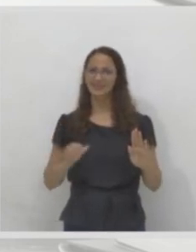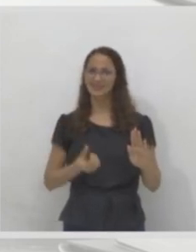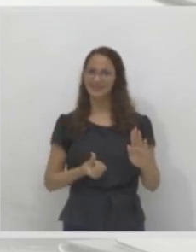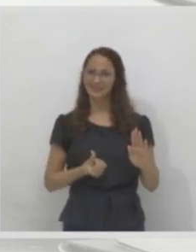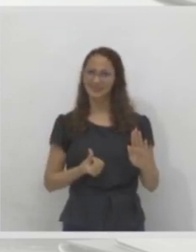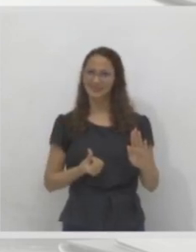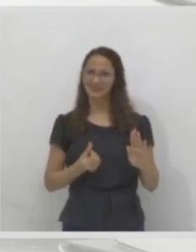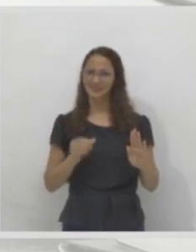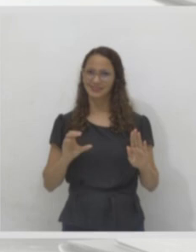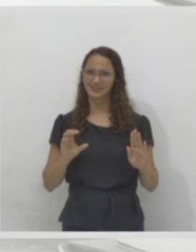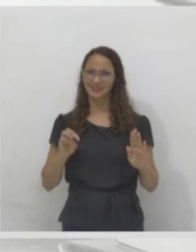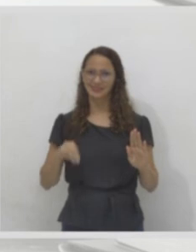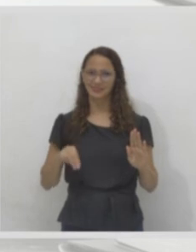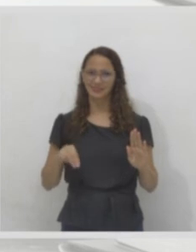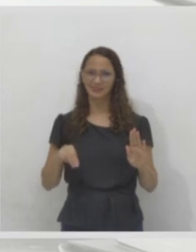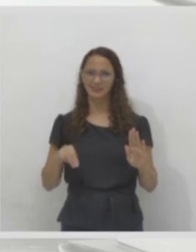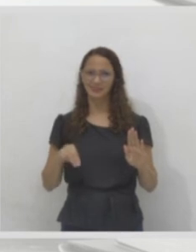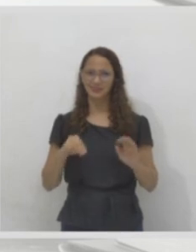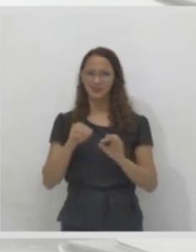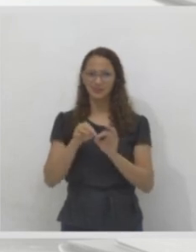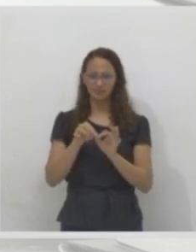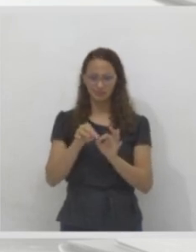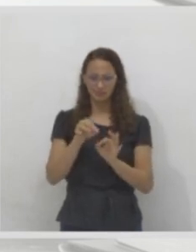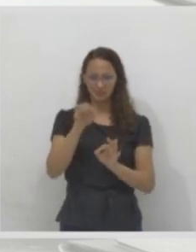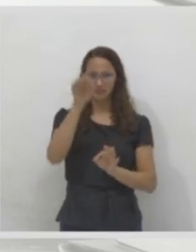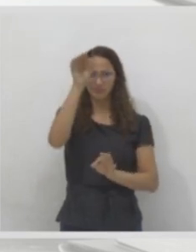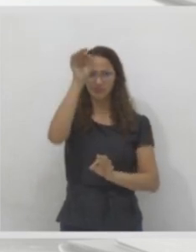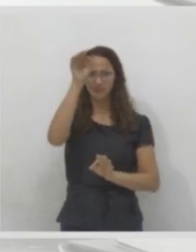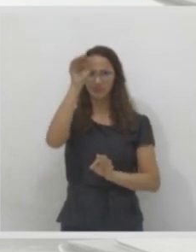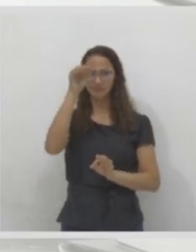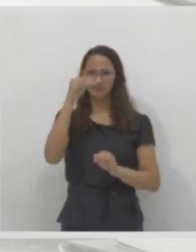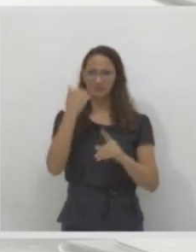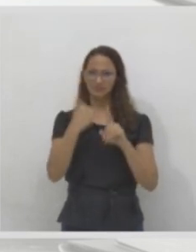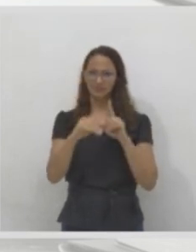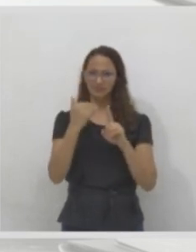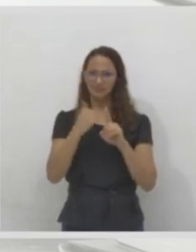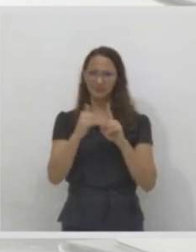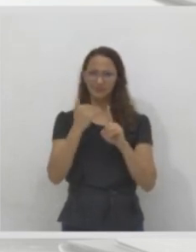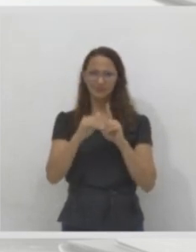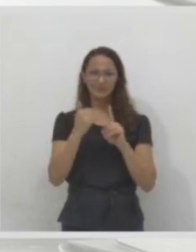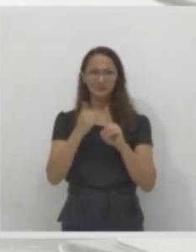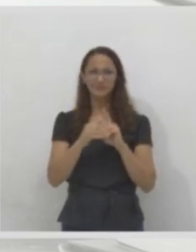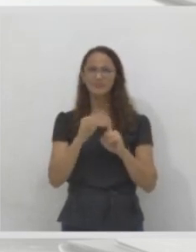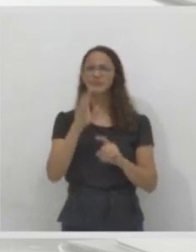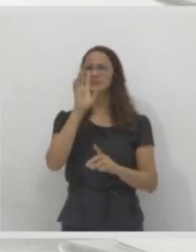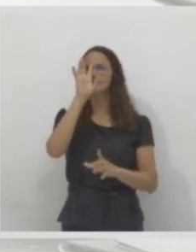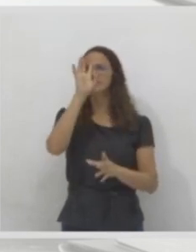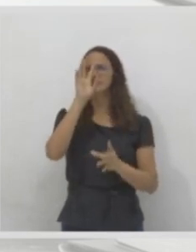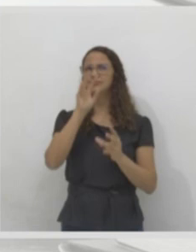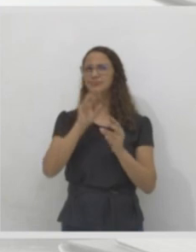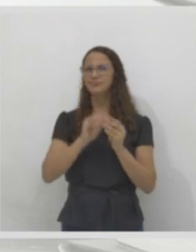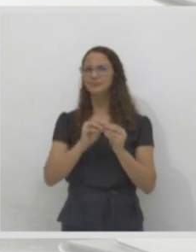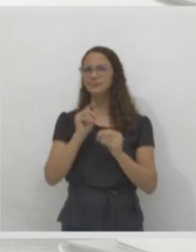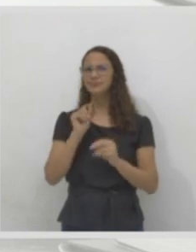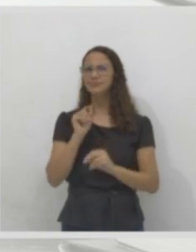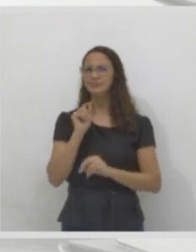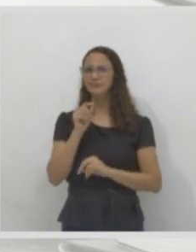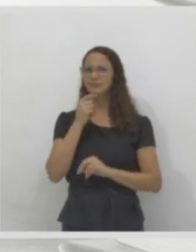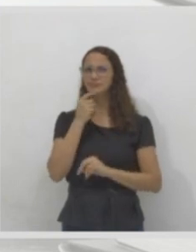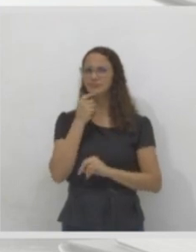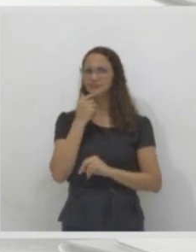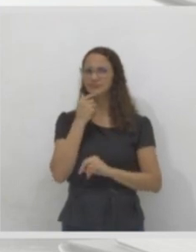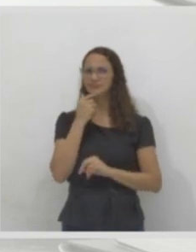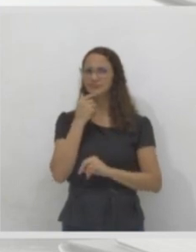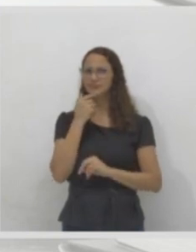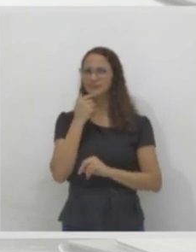é a divisão do meio, provavelmente, na verdade eu já tenho certeza juntamente com você, que esse outro